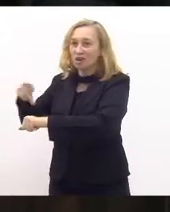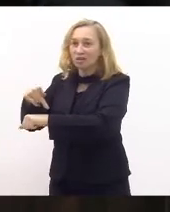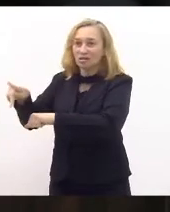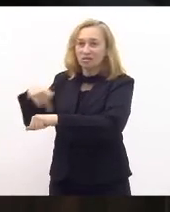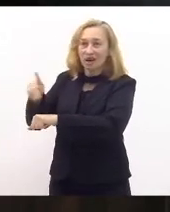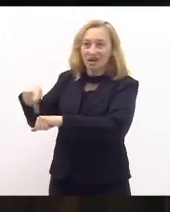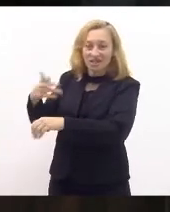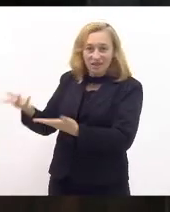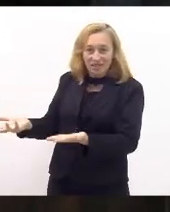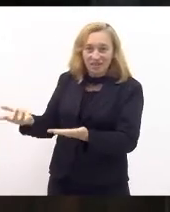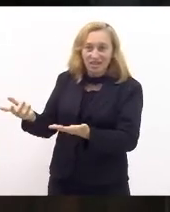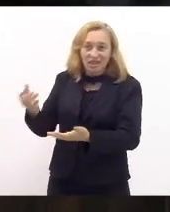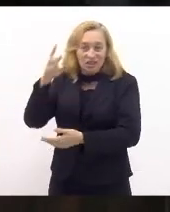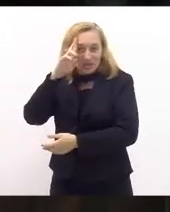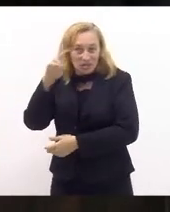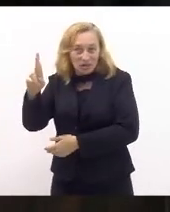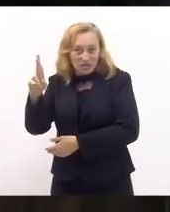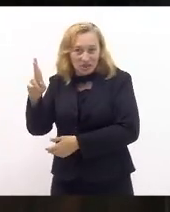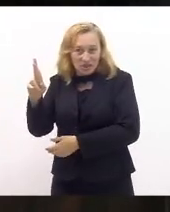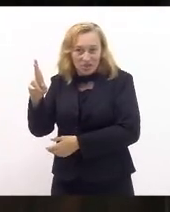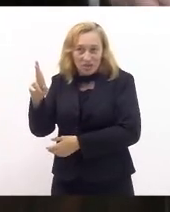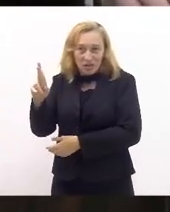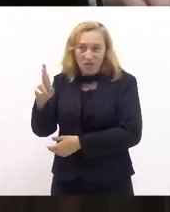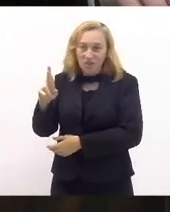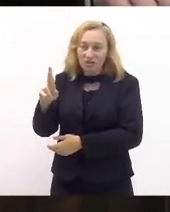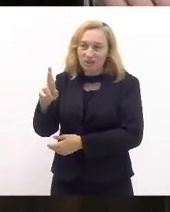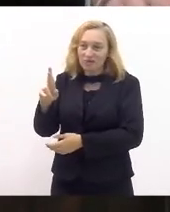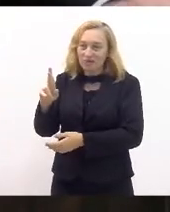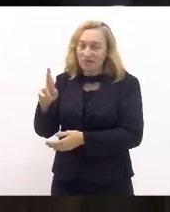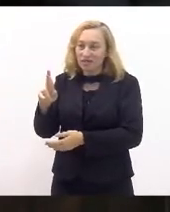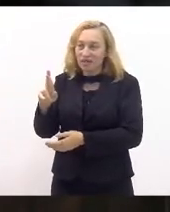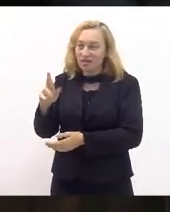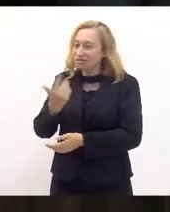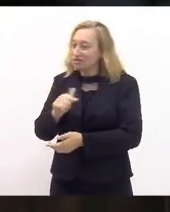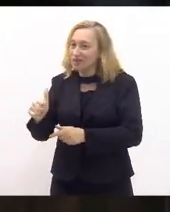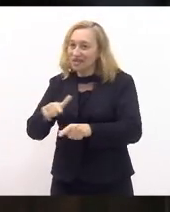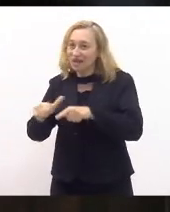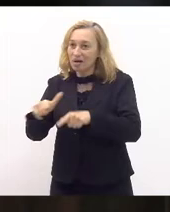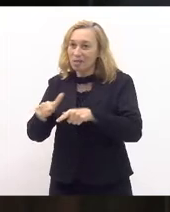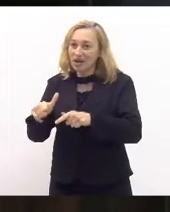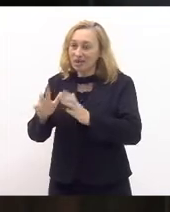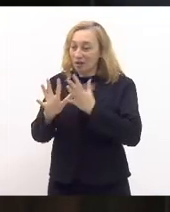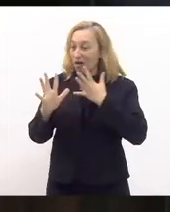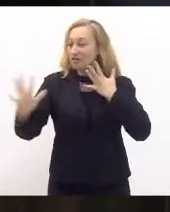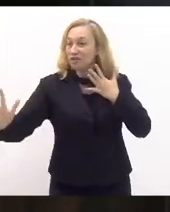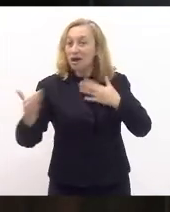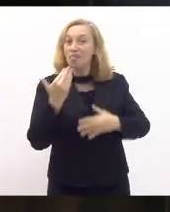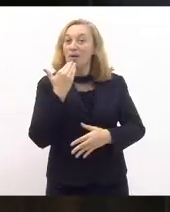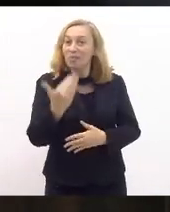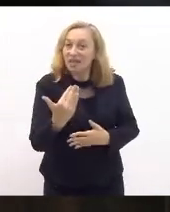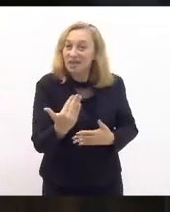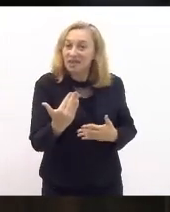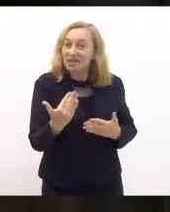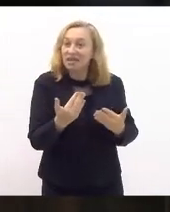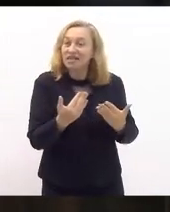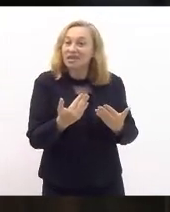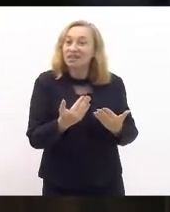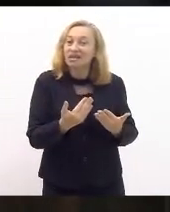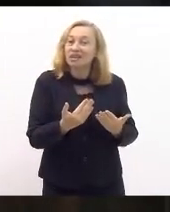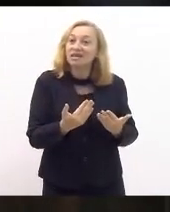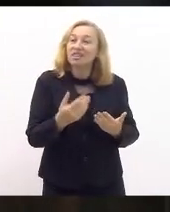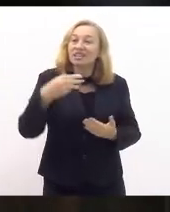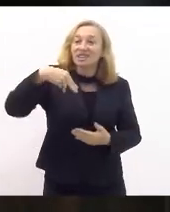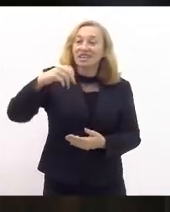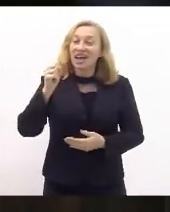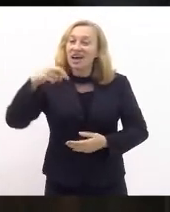esperaria, se o senhor não ficasse em nenhuma pasta do governo, estaria fazendo uma fila para pedir, por favor, doutor Nelson